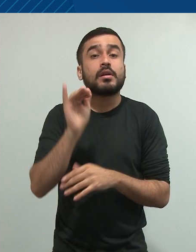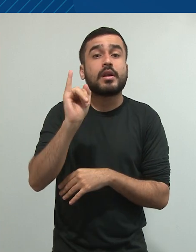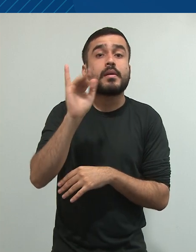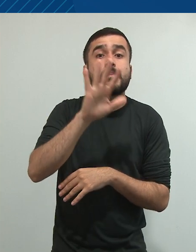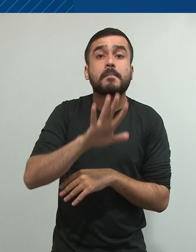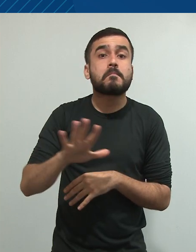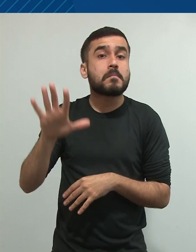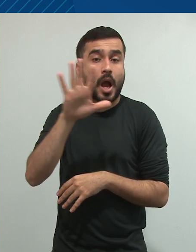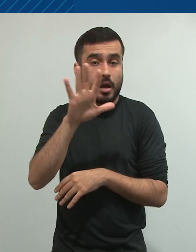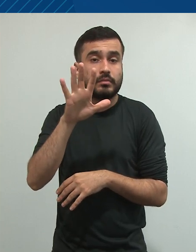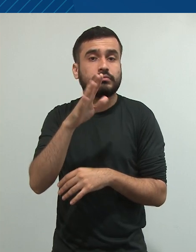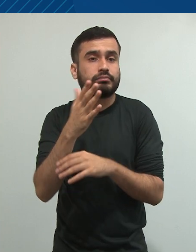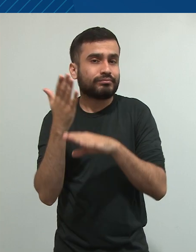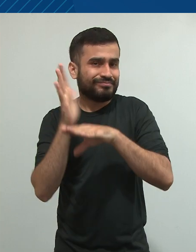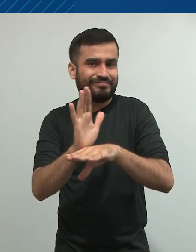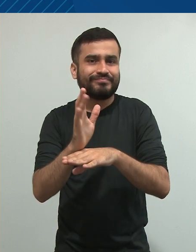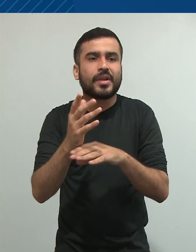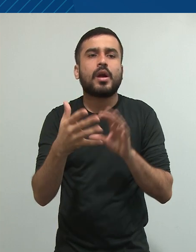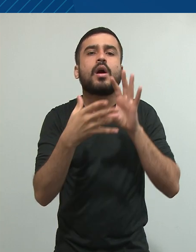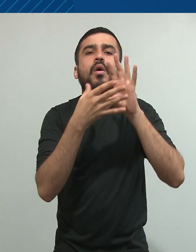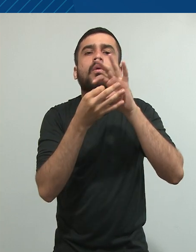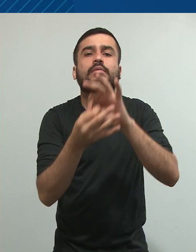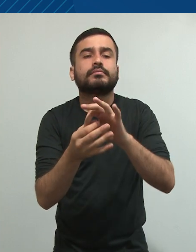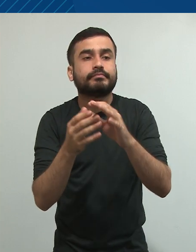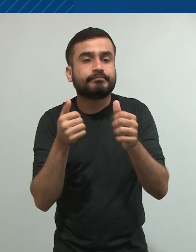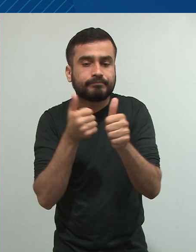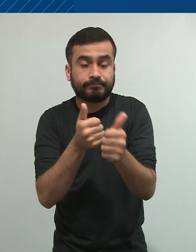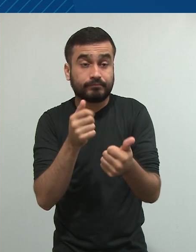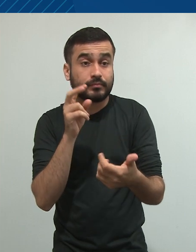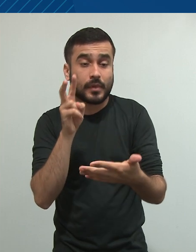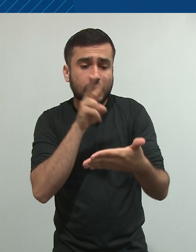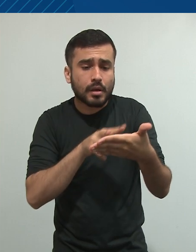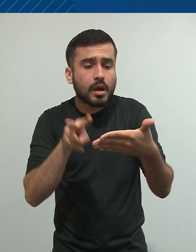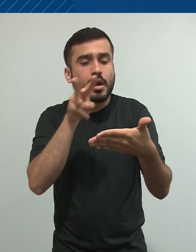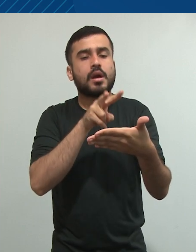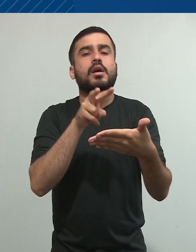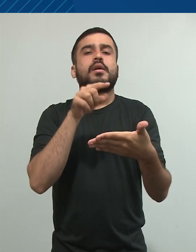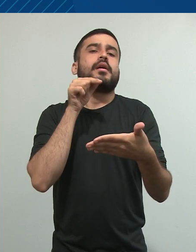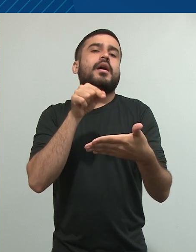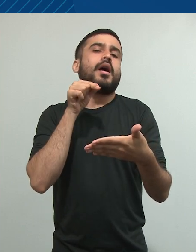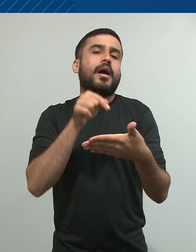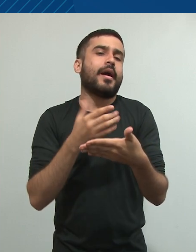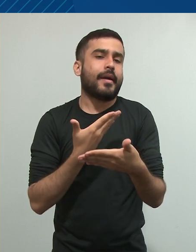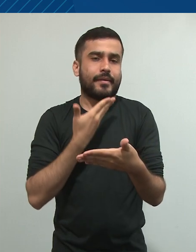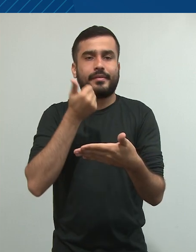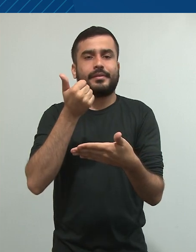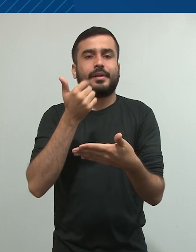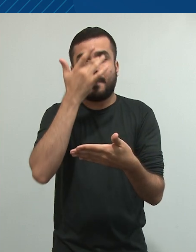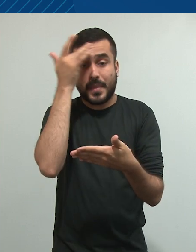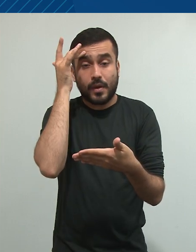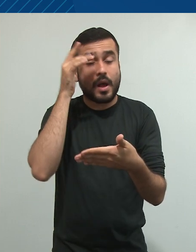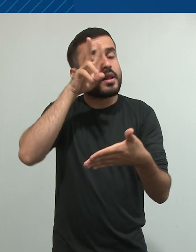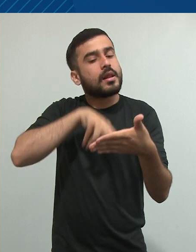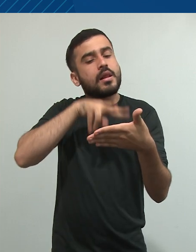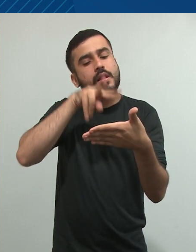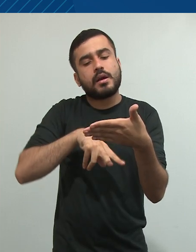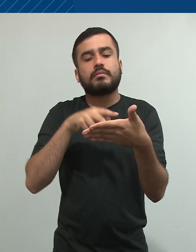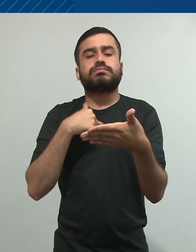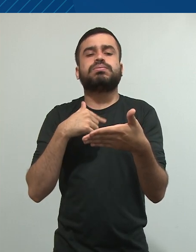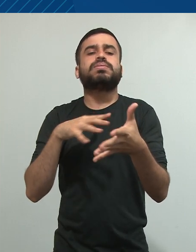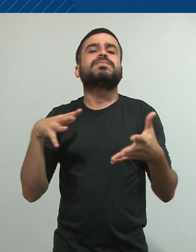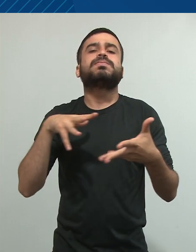Imagens ancoram a realidade. O que é ancorar? É aproximar. Então, eu situo esse meu leitor dentro do